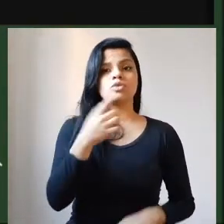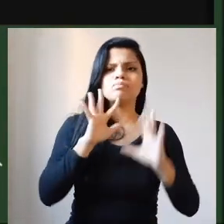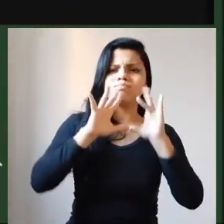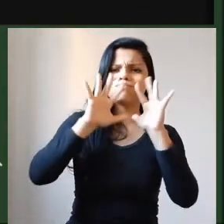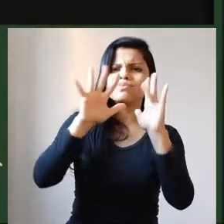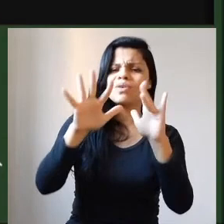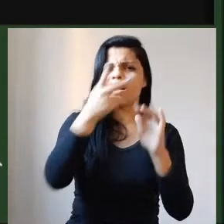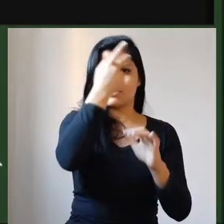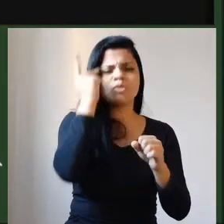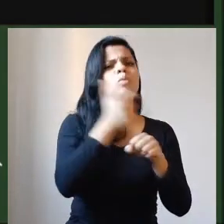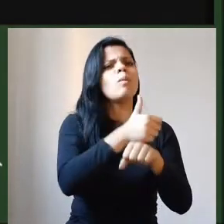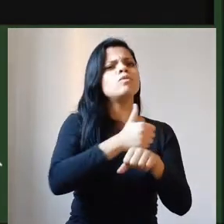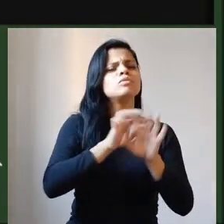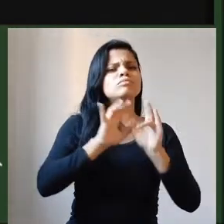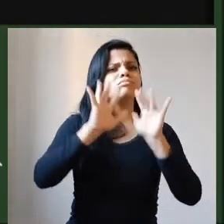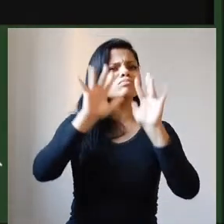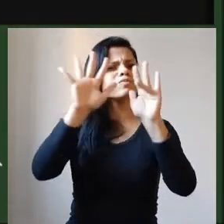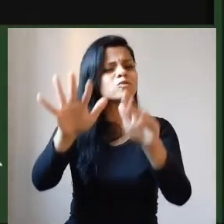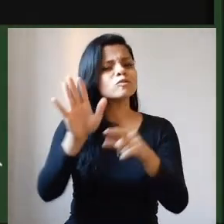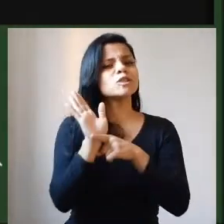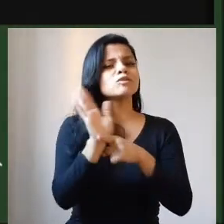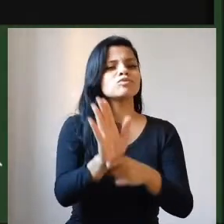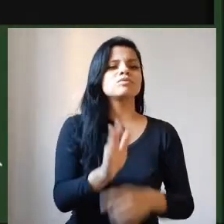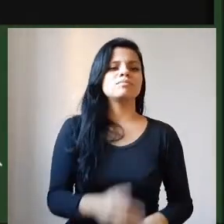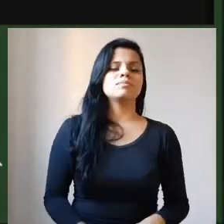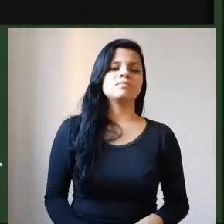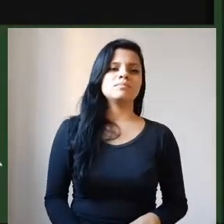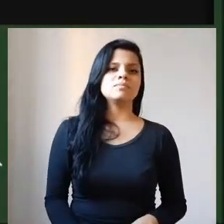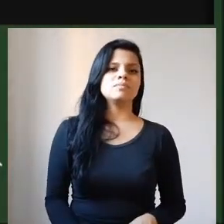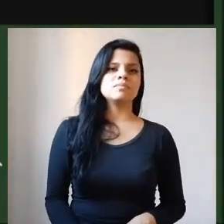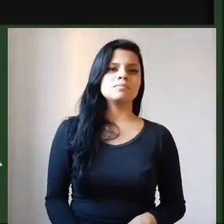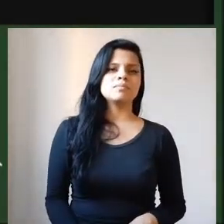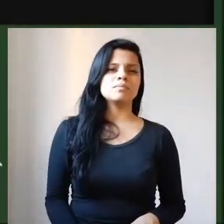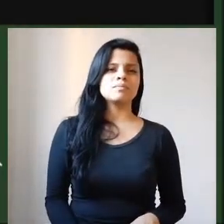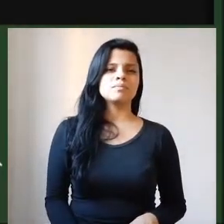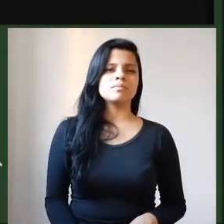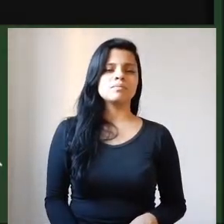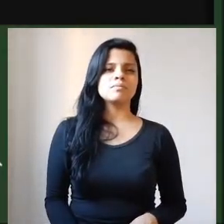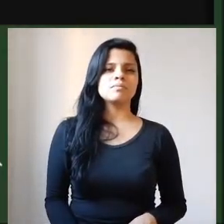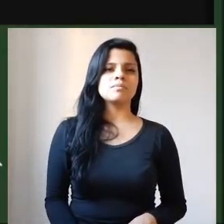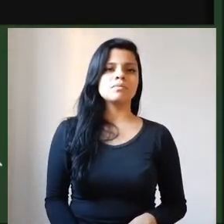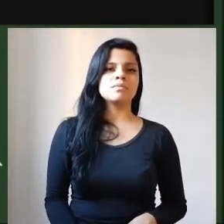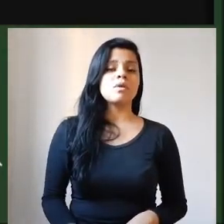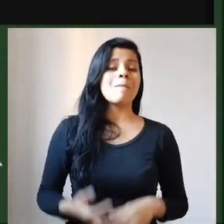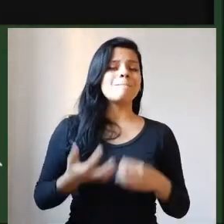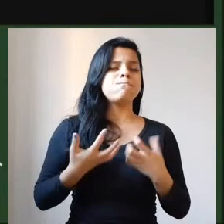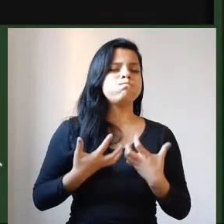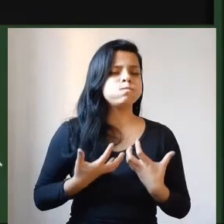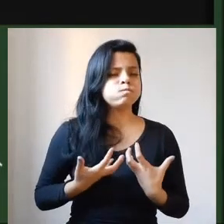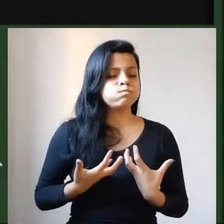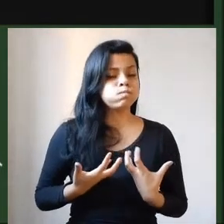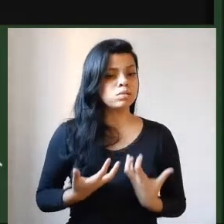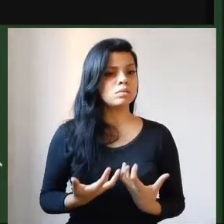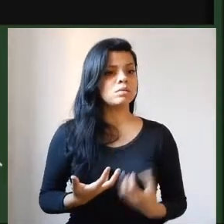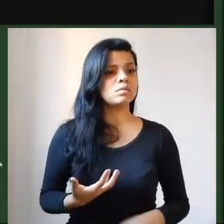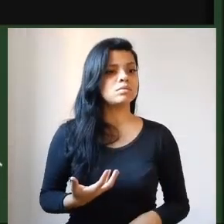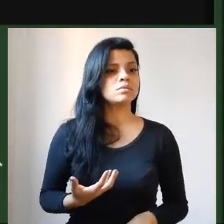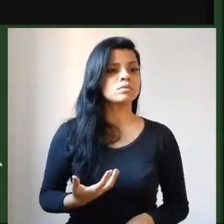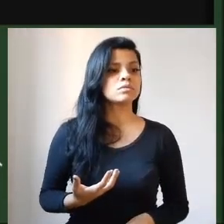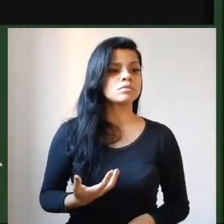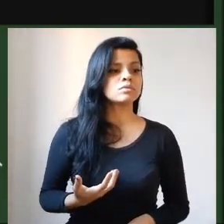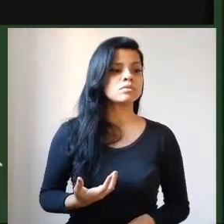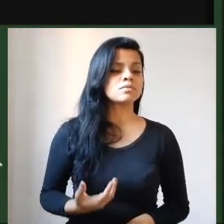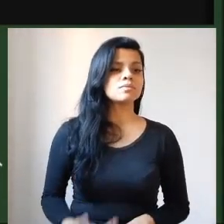E é muito pesado, sabe? Não é pesado, não é só o atendimento, você